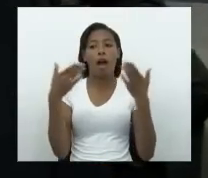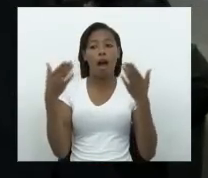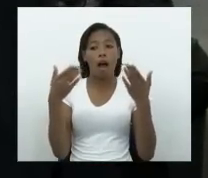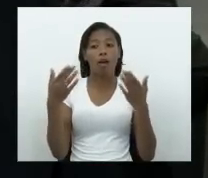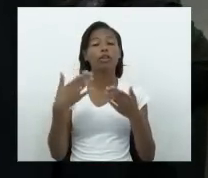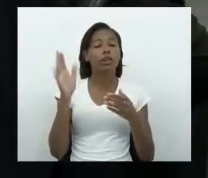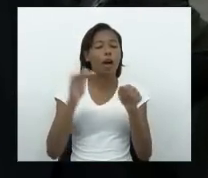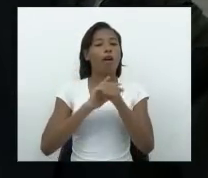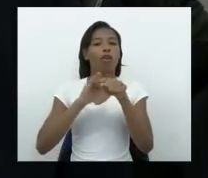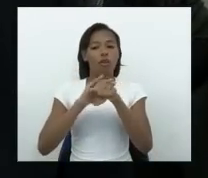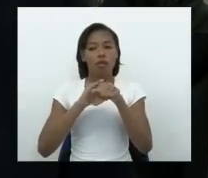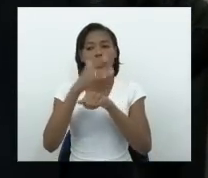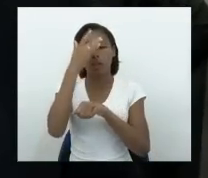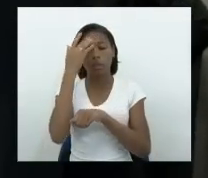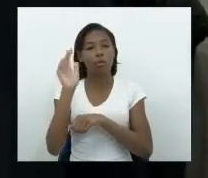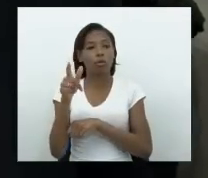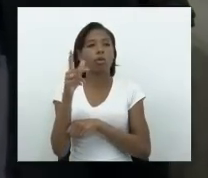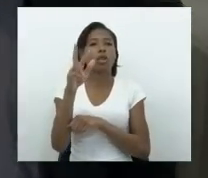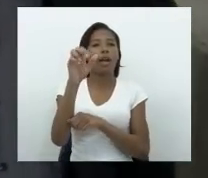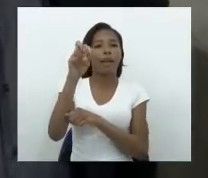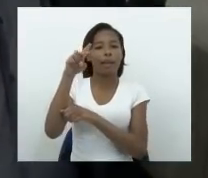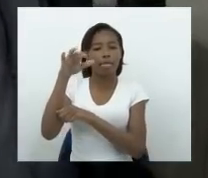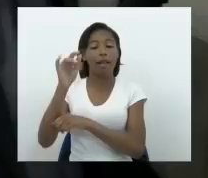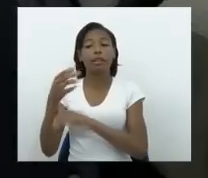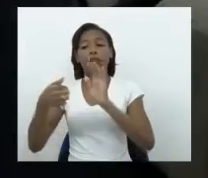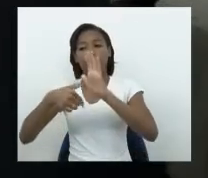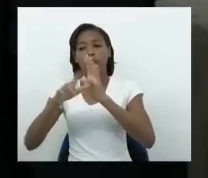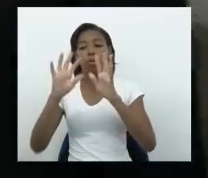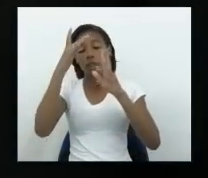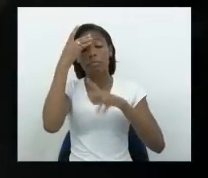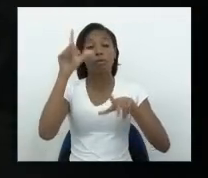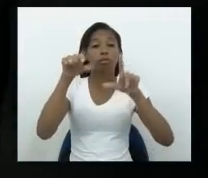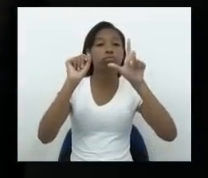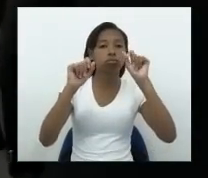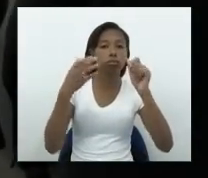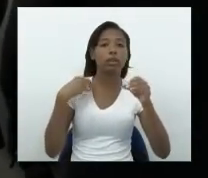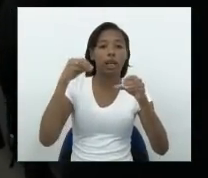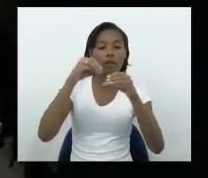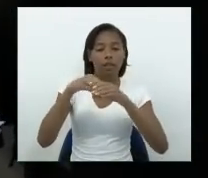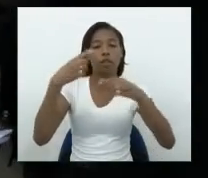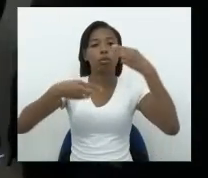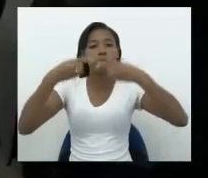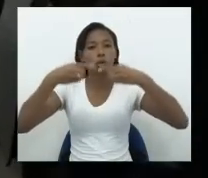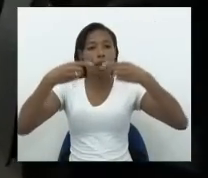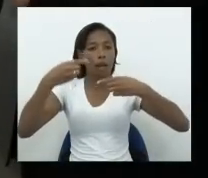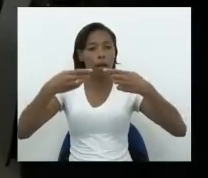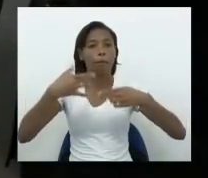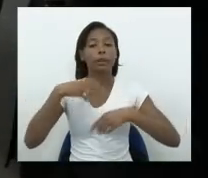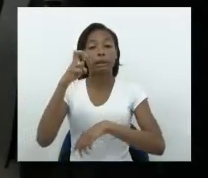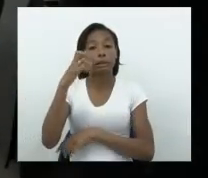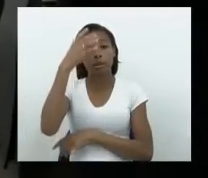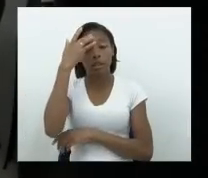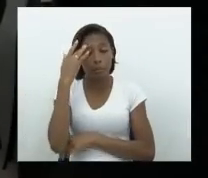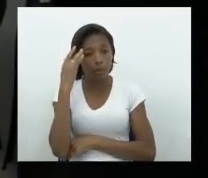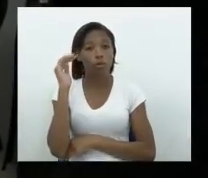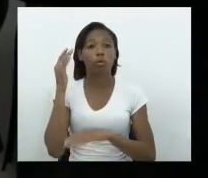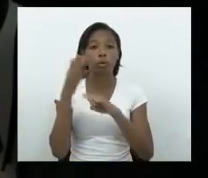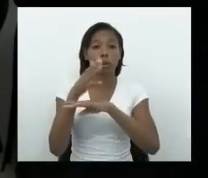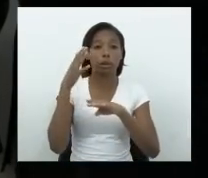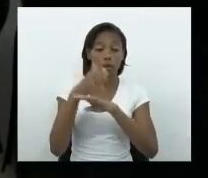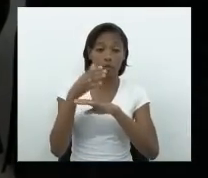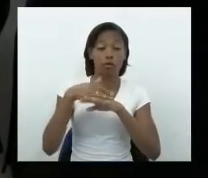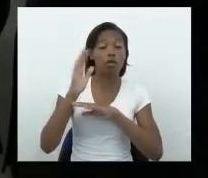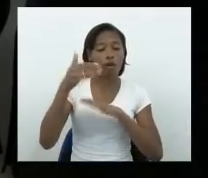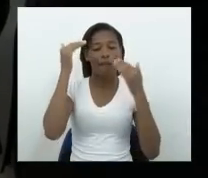gente conversou aqui com os candidatos, tanto eu quanto a Renata Dias, conversamos com os candidatos que participaram do debate. 5 candidatos compareceram. A